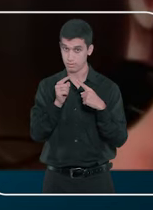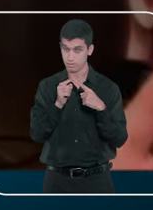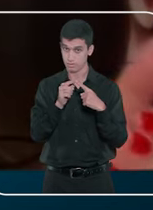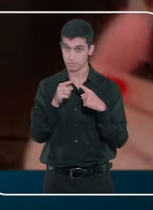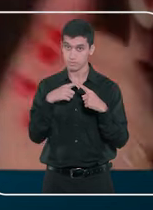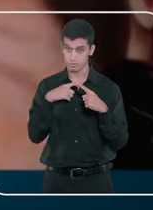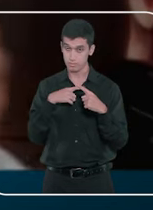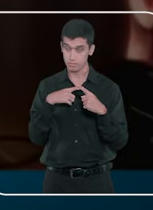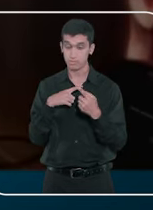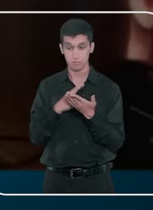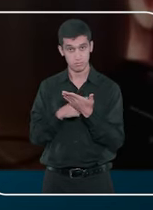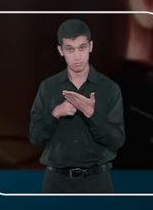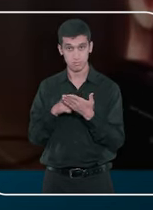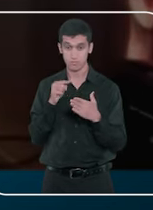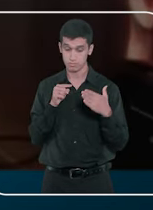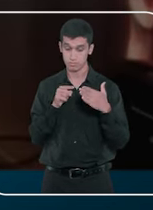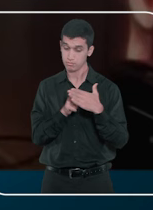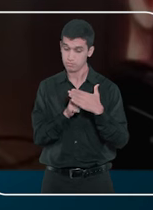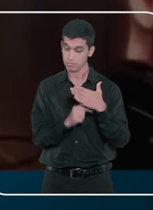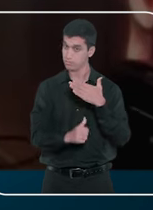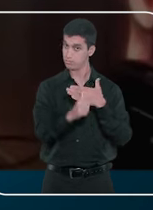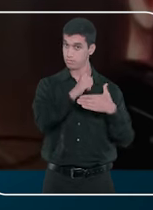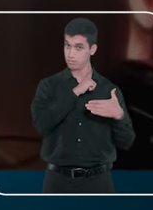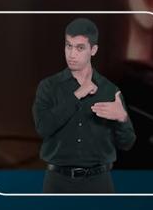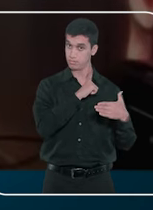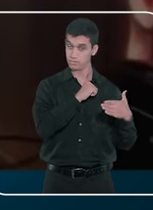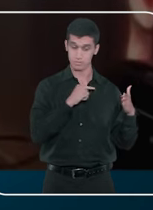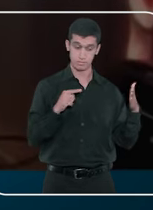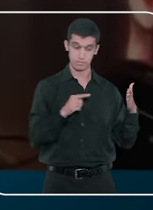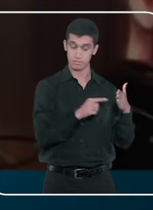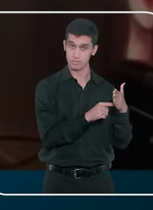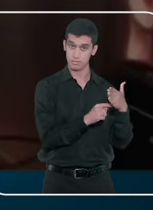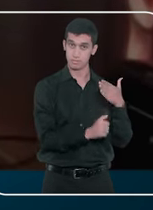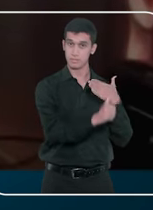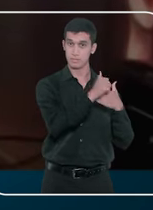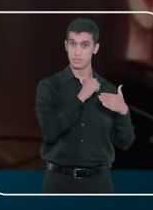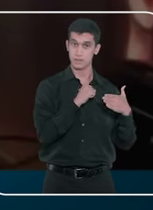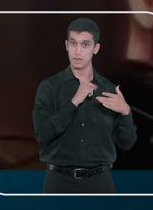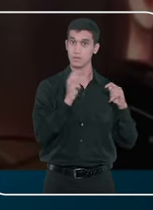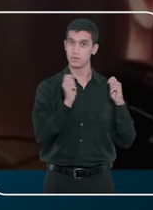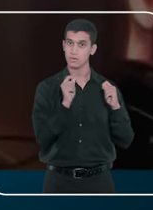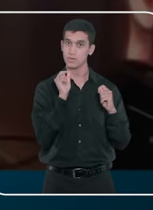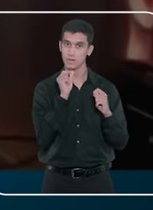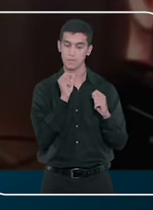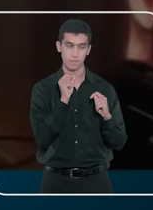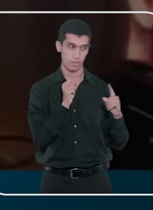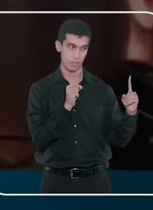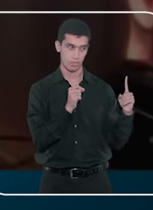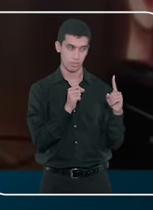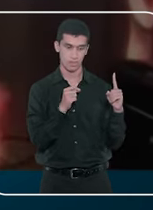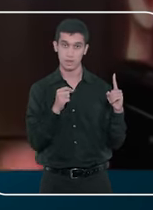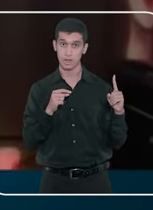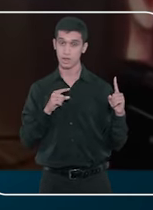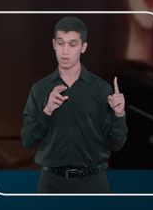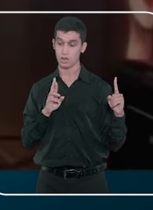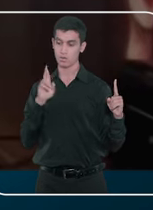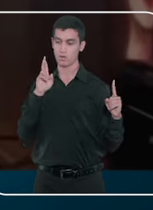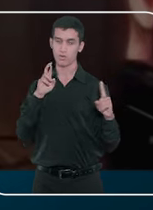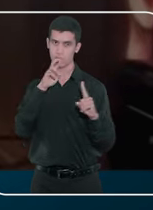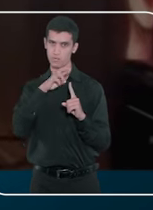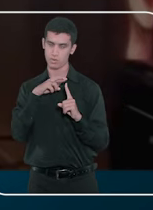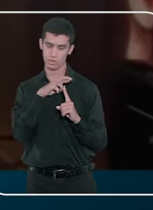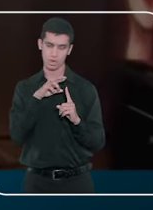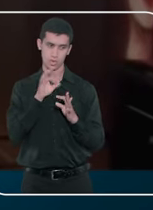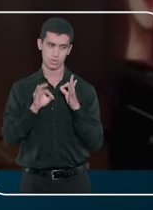colaboração premiada, ele é um meio de obtenção de prova e o acordo em